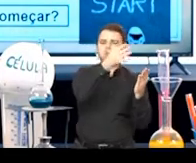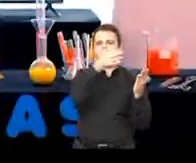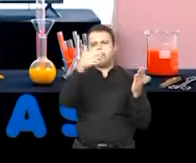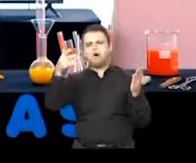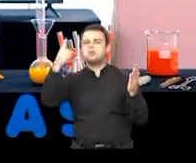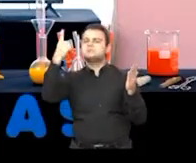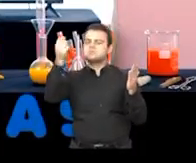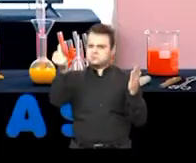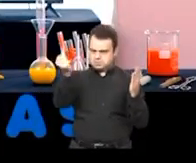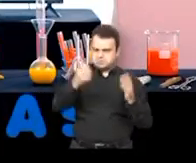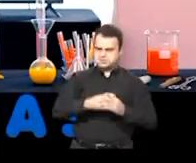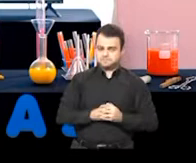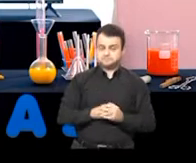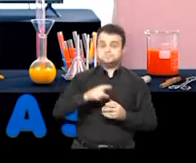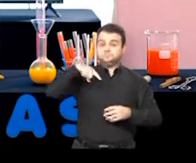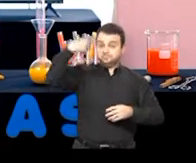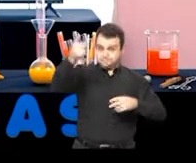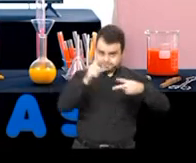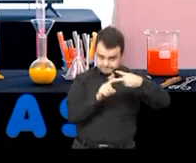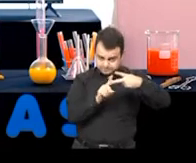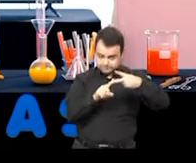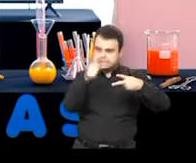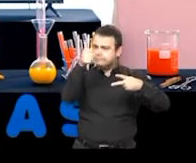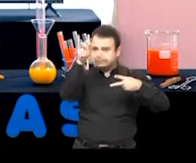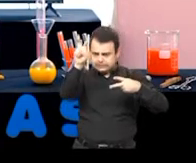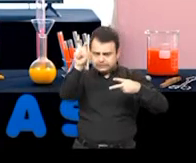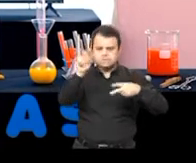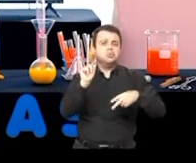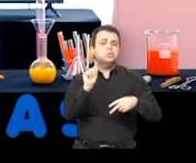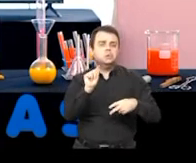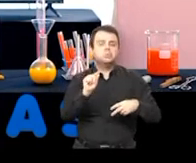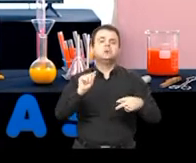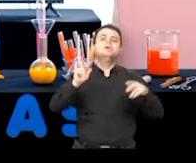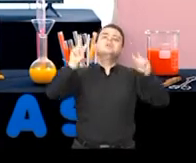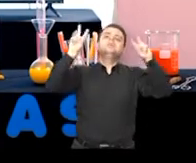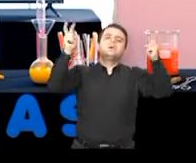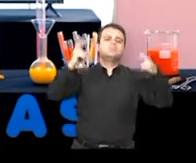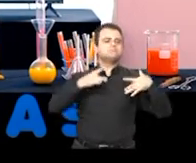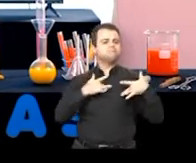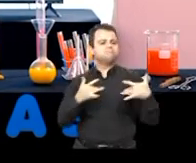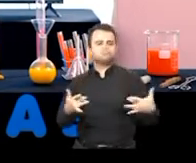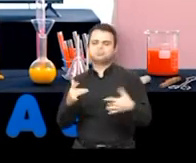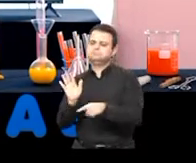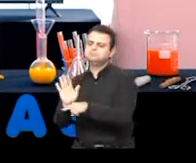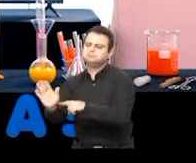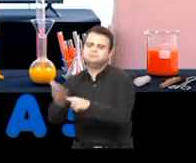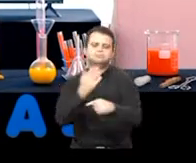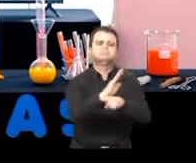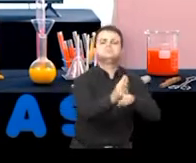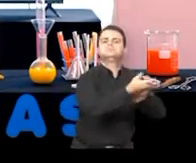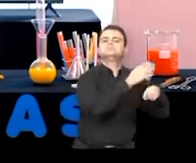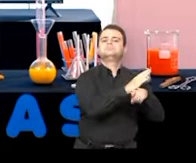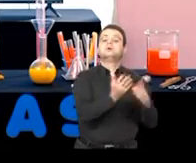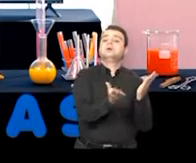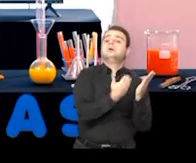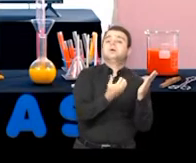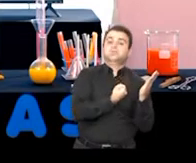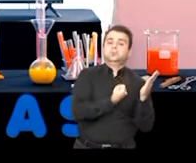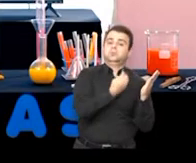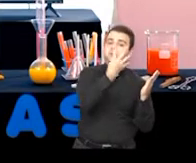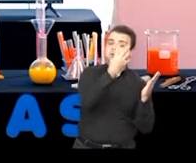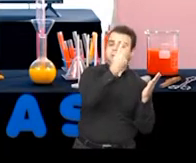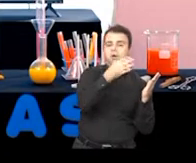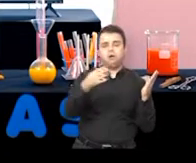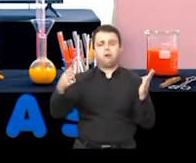16. Agora a segunda, que é a 15, fala sobre solidariedade e está da página 41 até